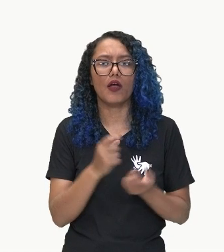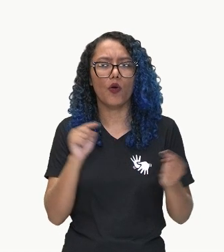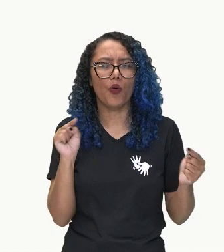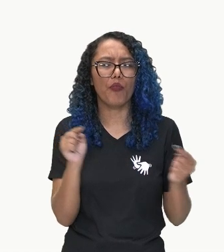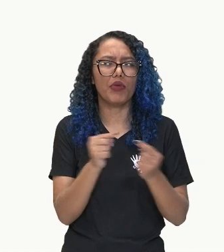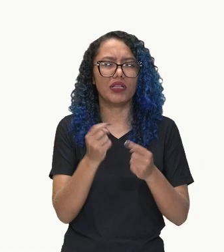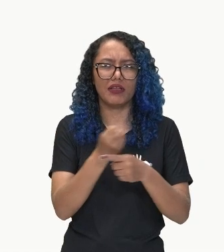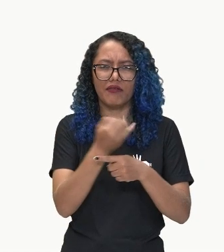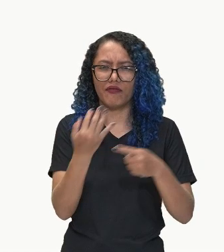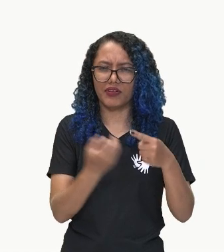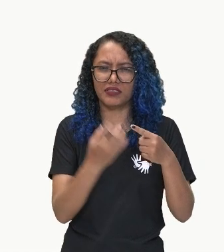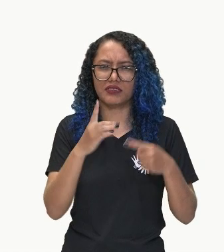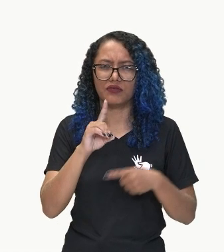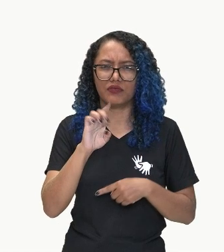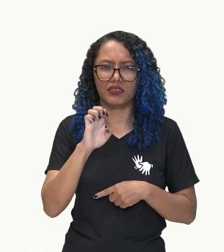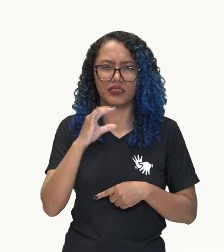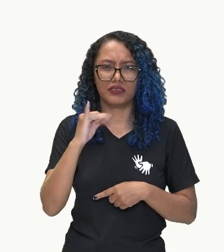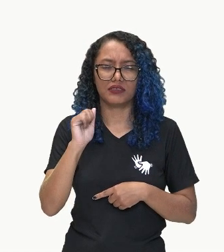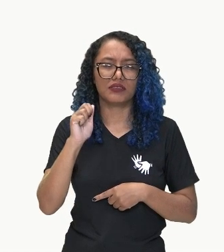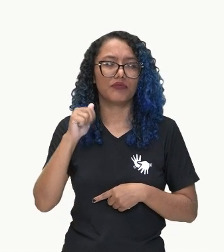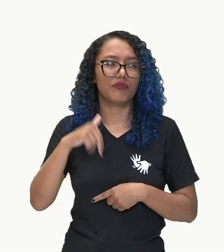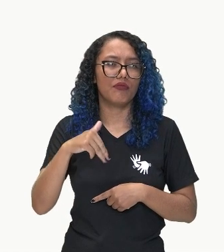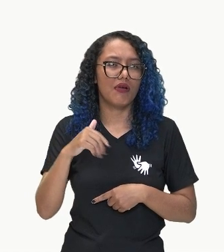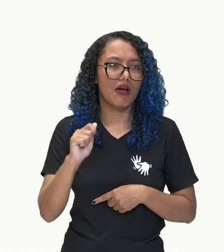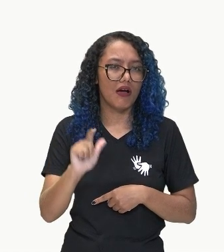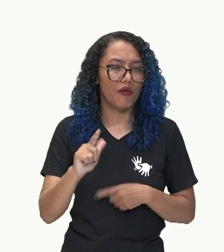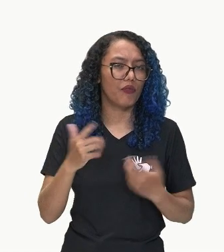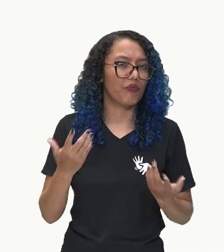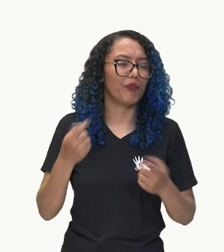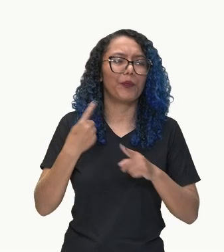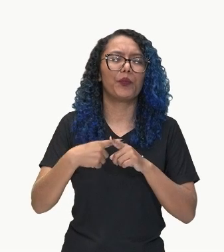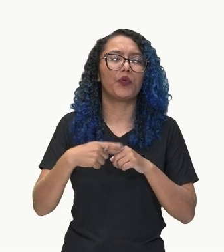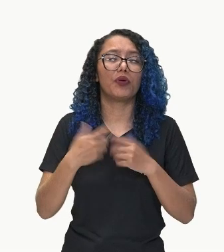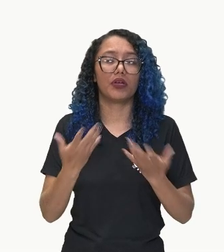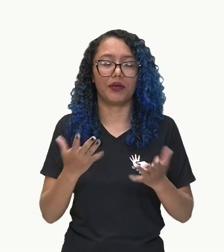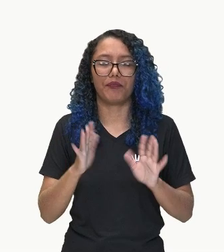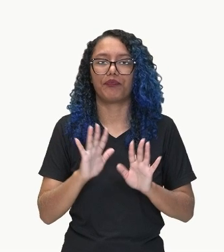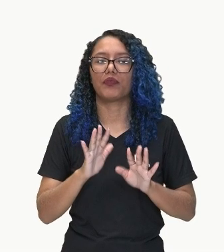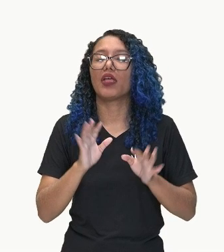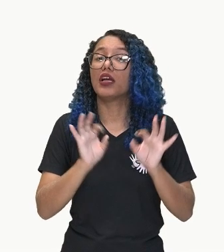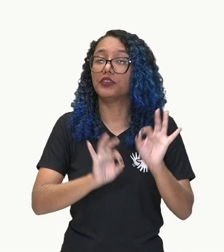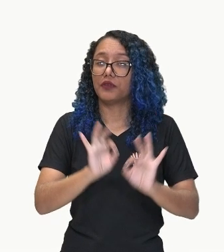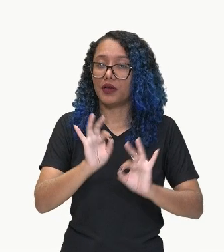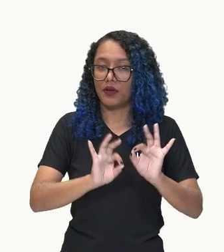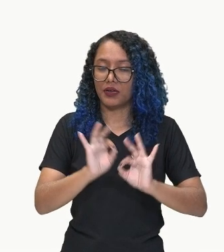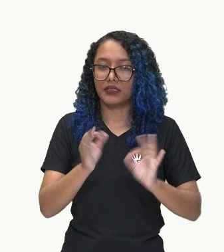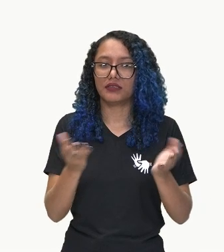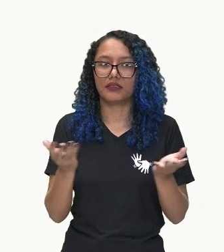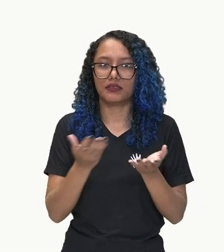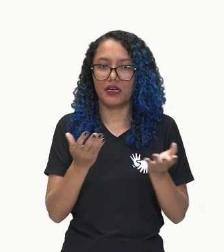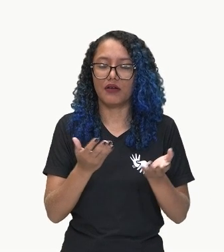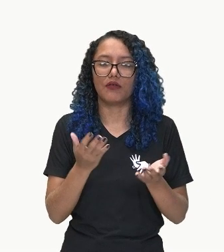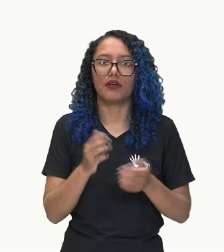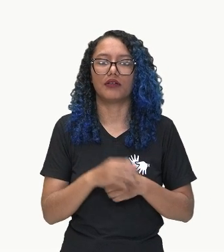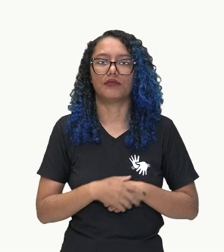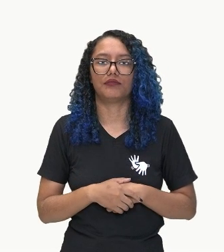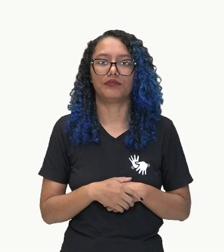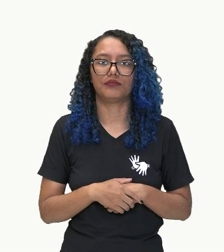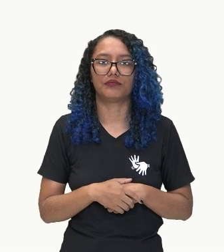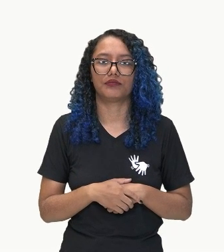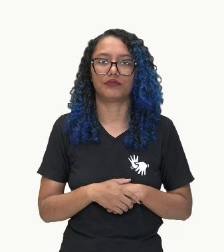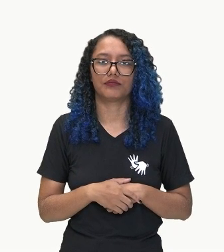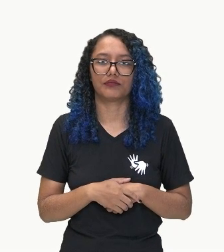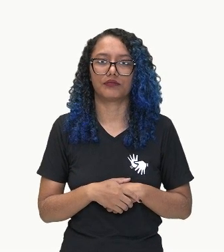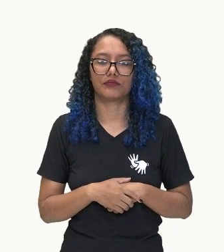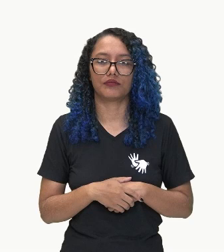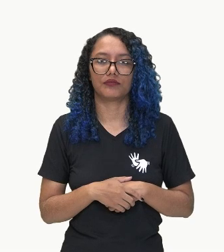decimal? Por quê? Bora esquematizar aqui, não é? Pegar esse enunciado e transformar aqui em um